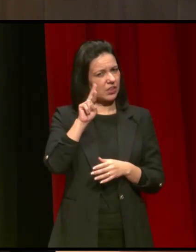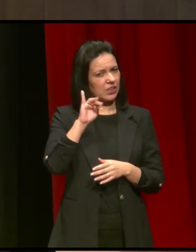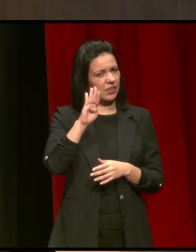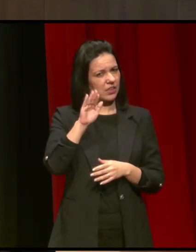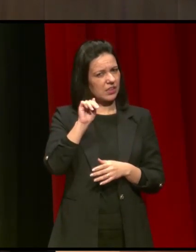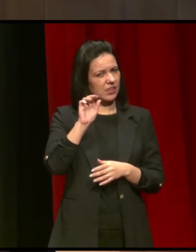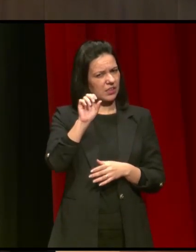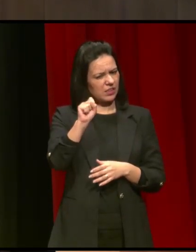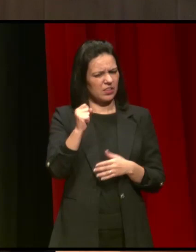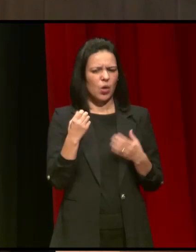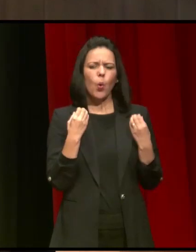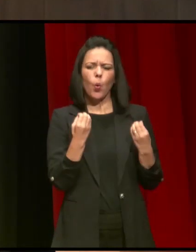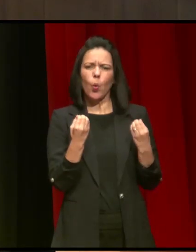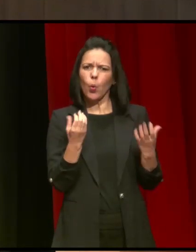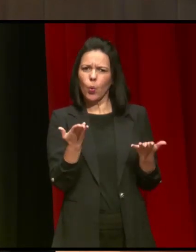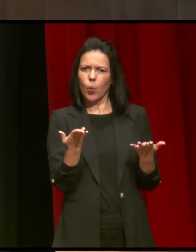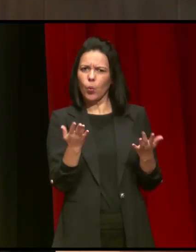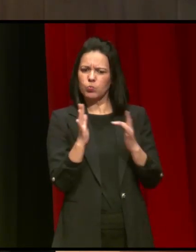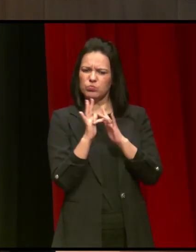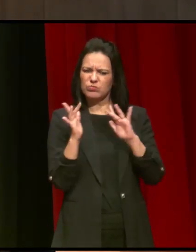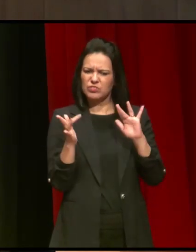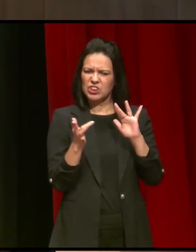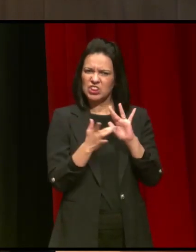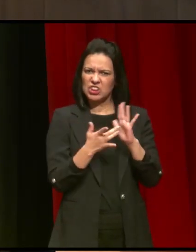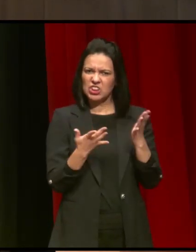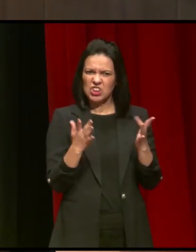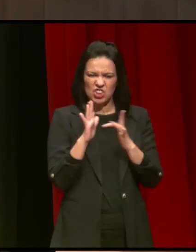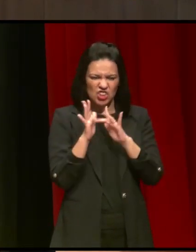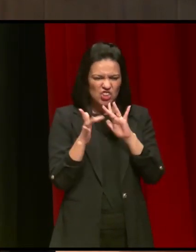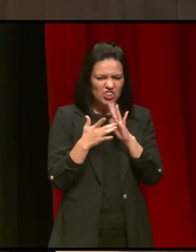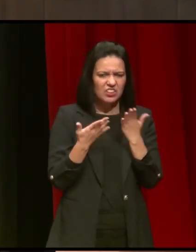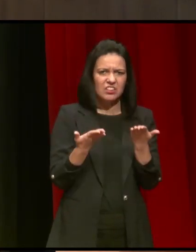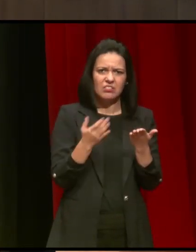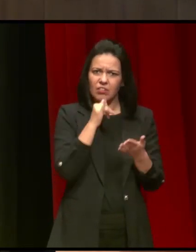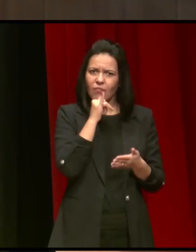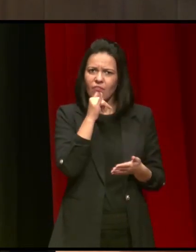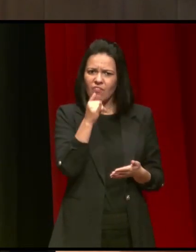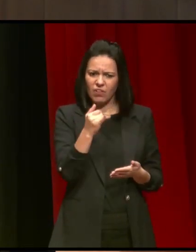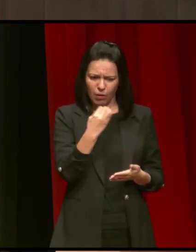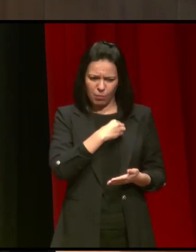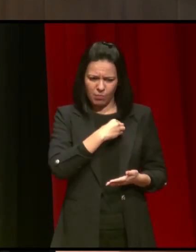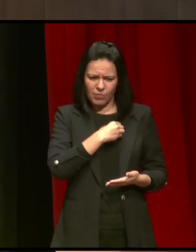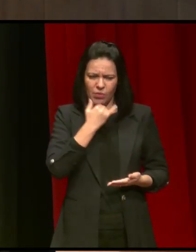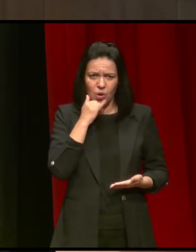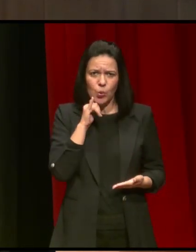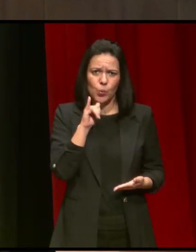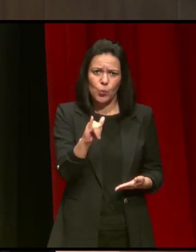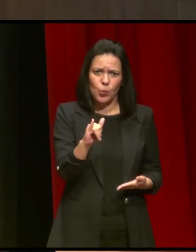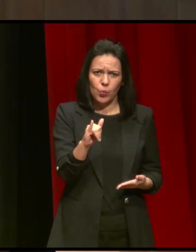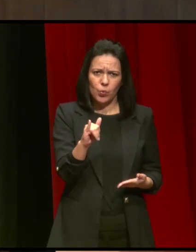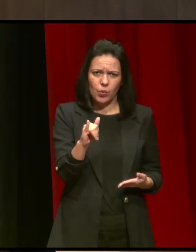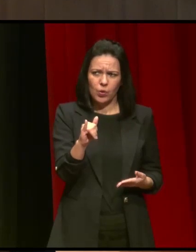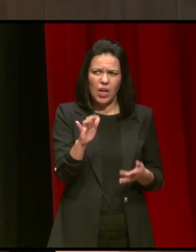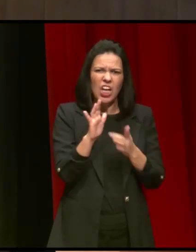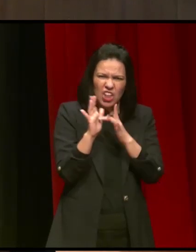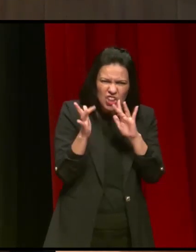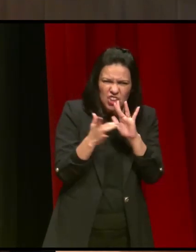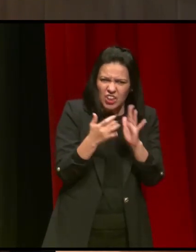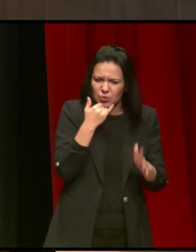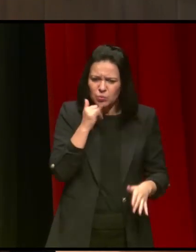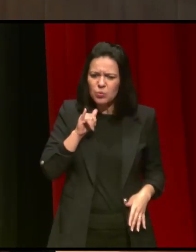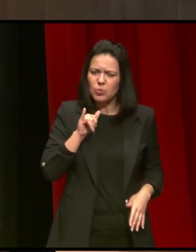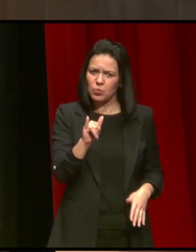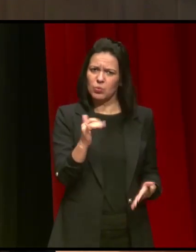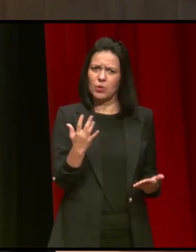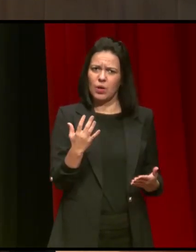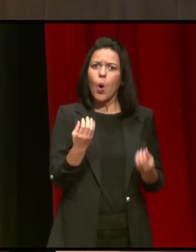Jesus, se atreve a falar assim? A falar assim como? Os seus pecados estão perdoados, vocês estão entendendo? Como é que ele se